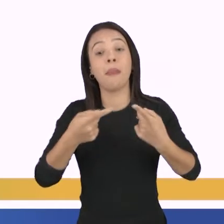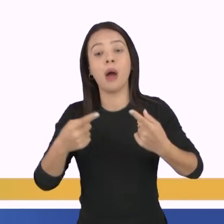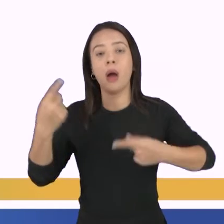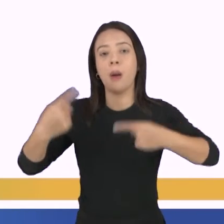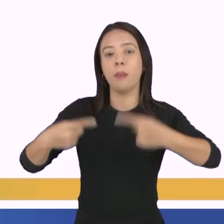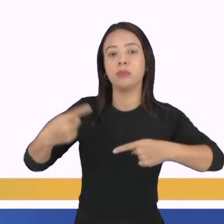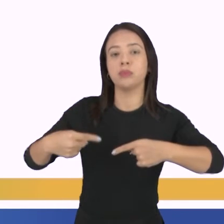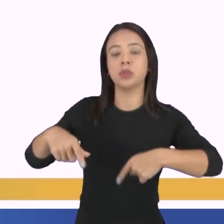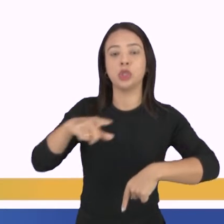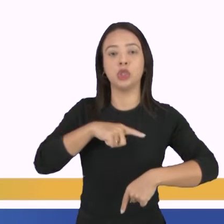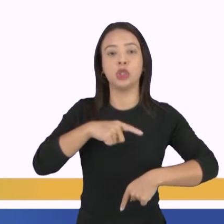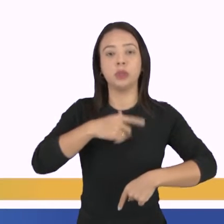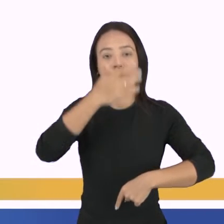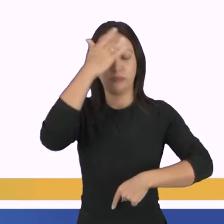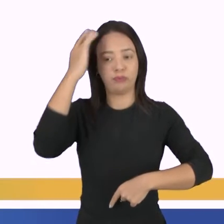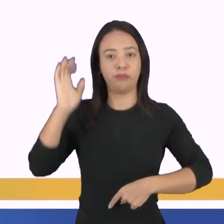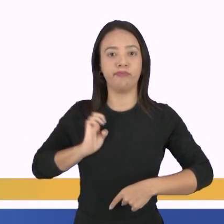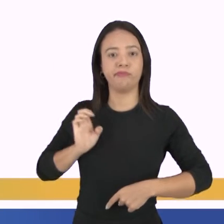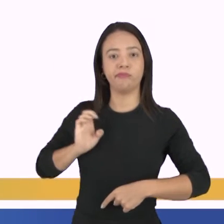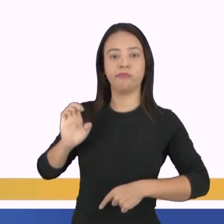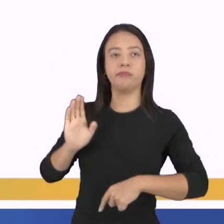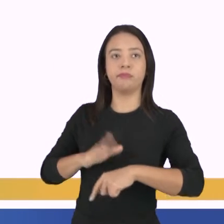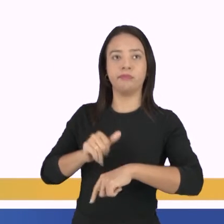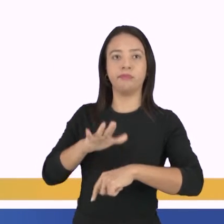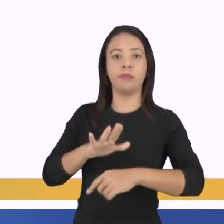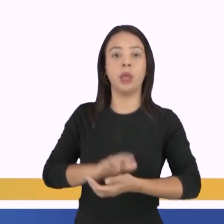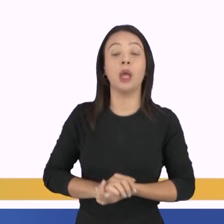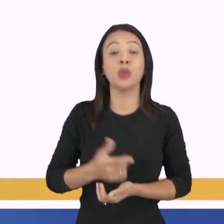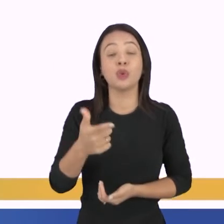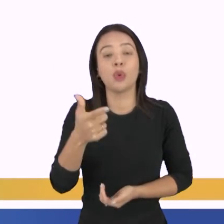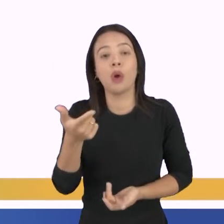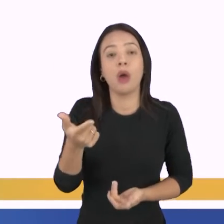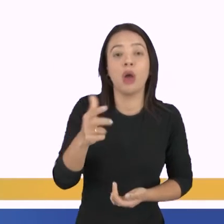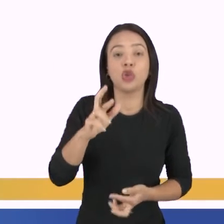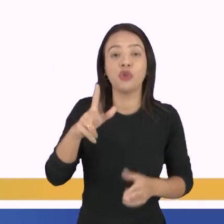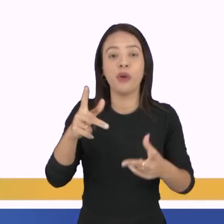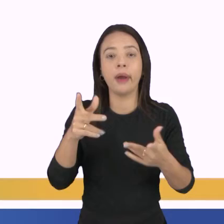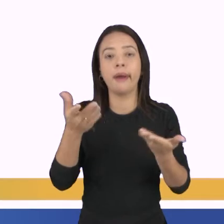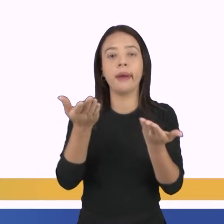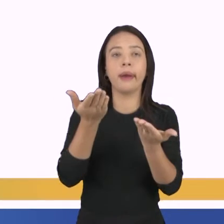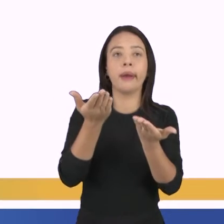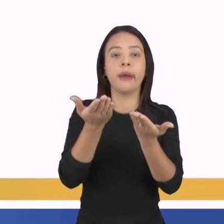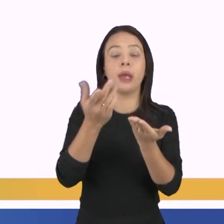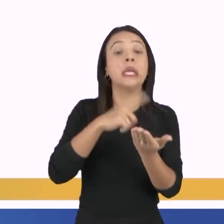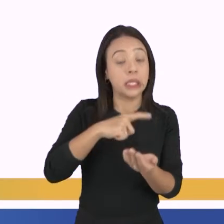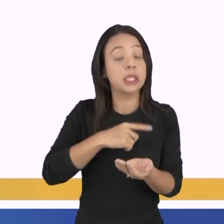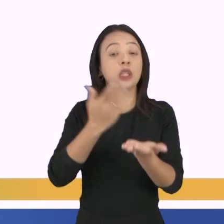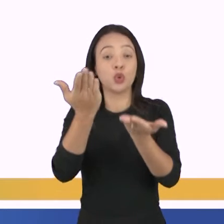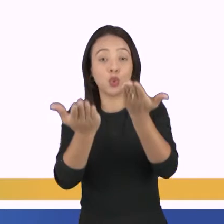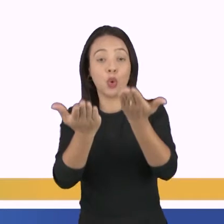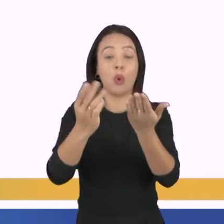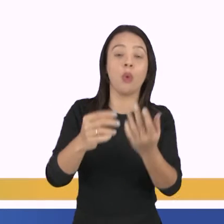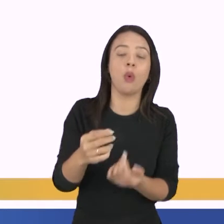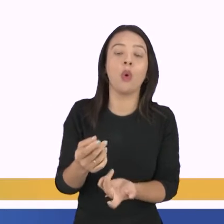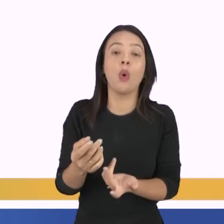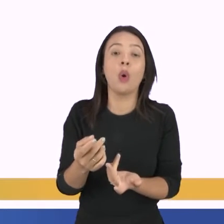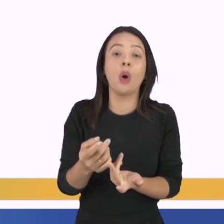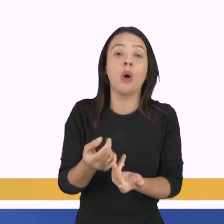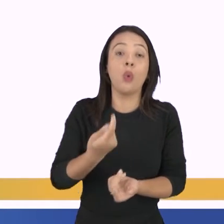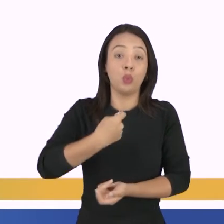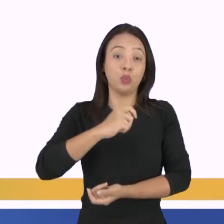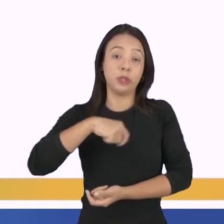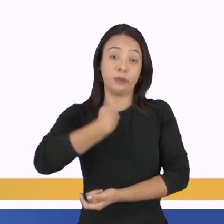existia diferença entre as classes, tanto que quando os espanhóis chegam, né, encontram um povo unido. Então,